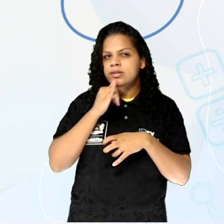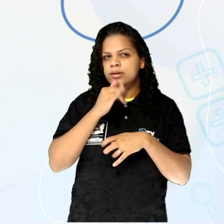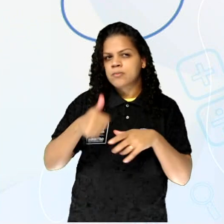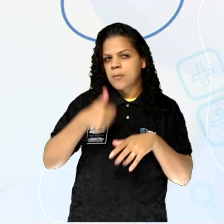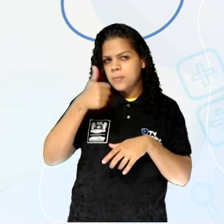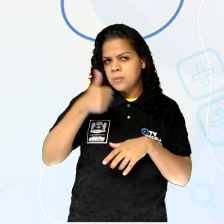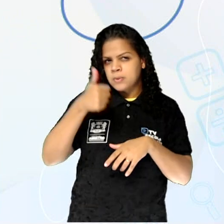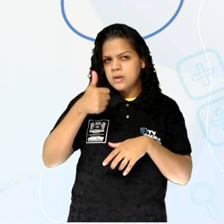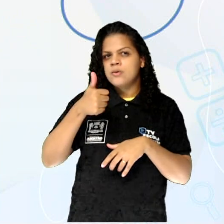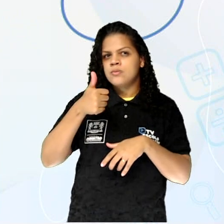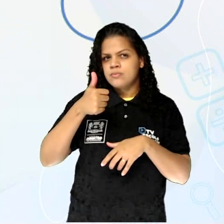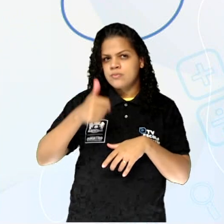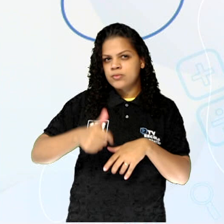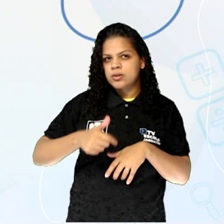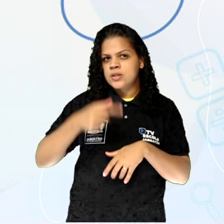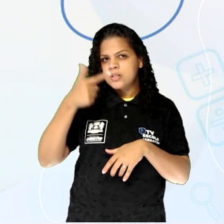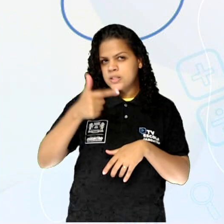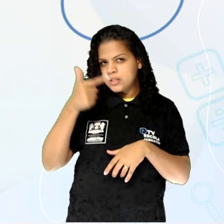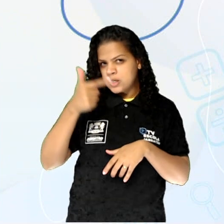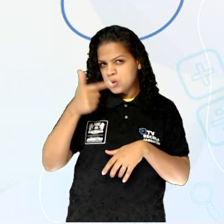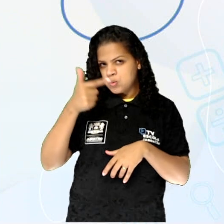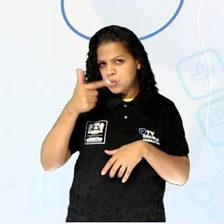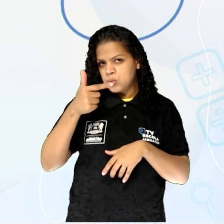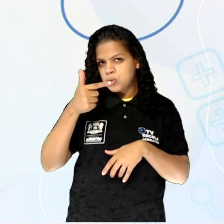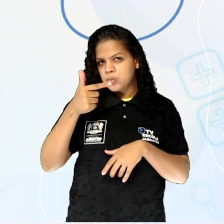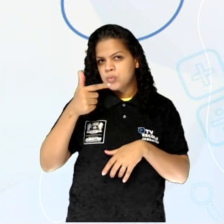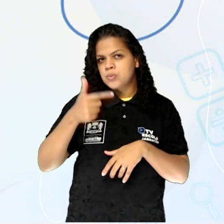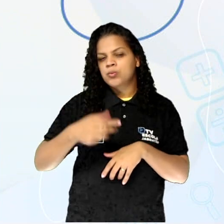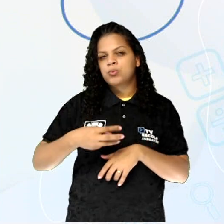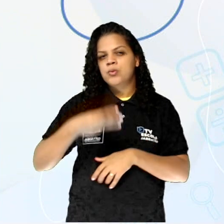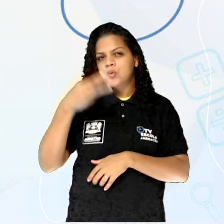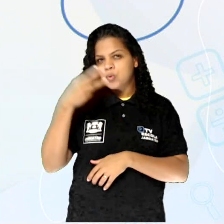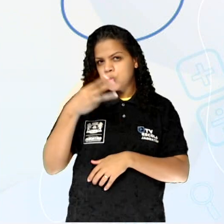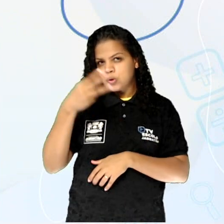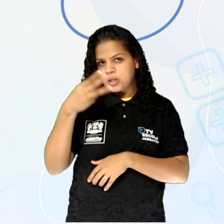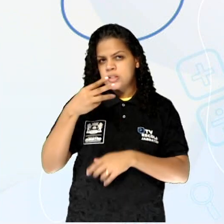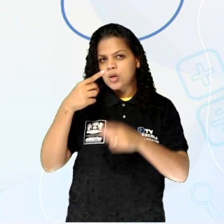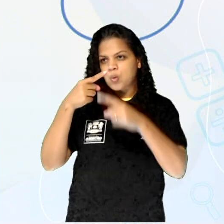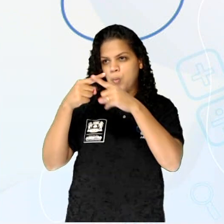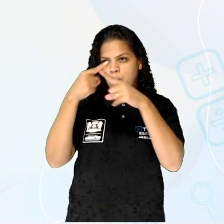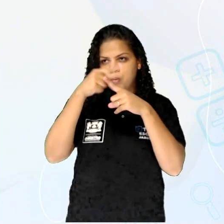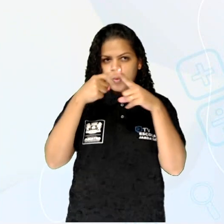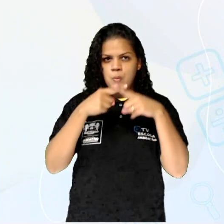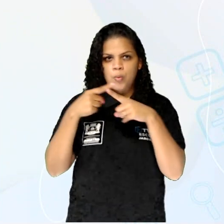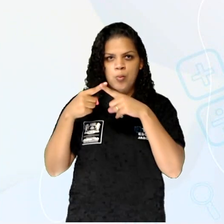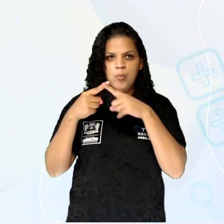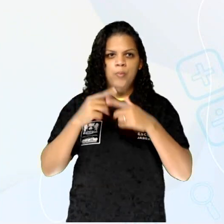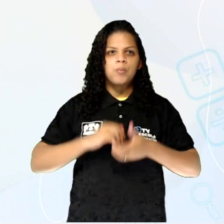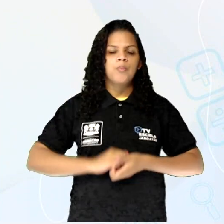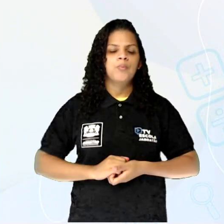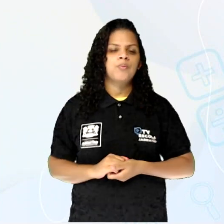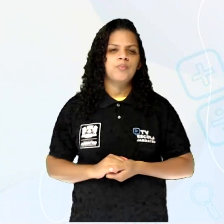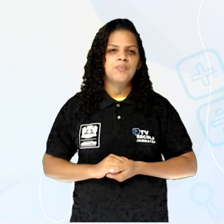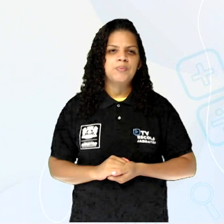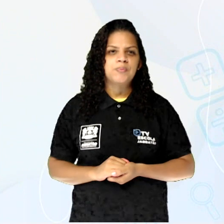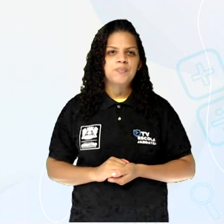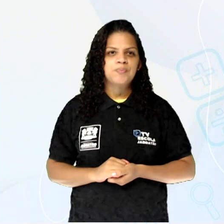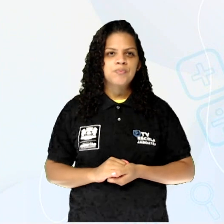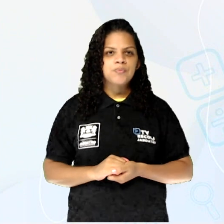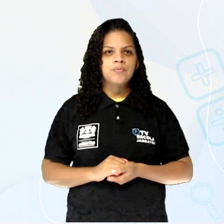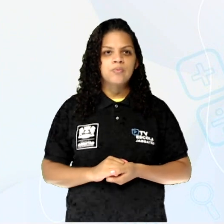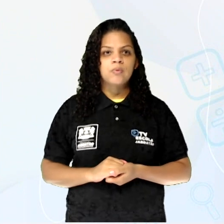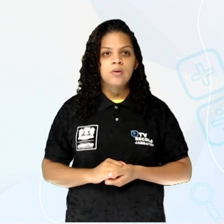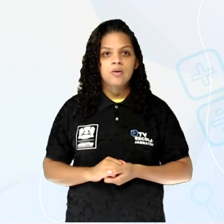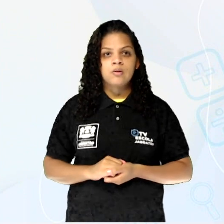exemplo o outro cruzamento um e outro e nas